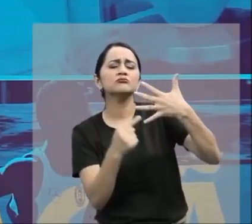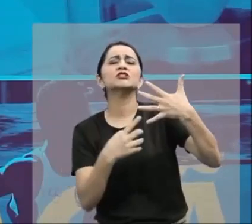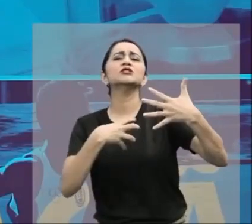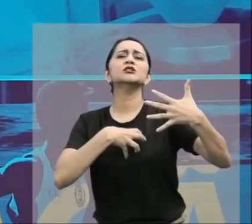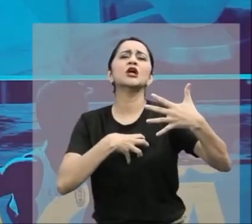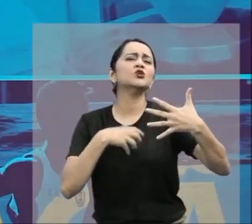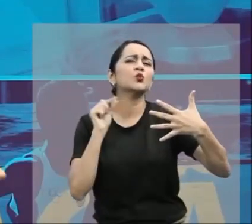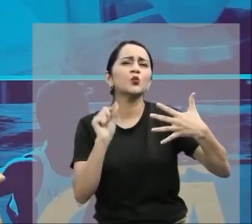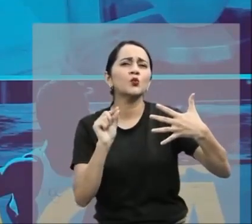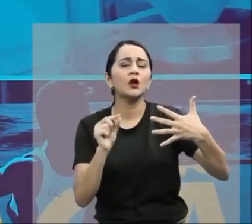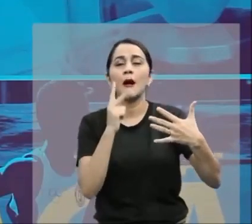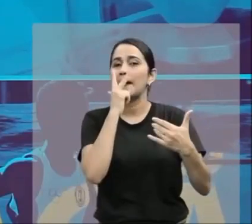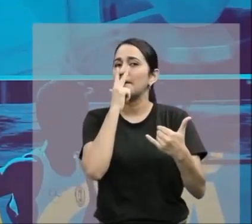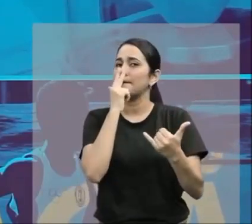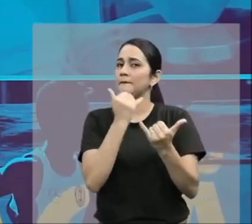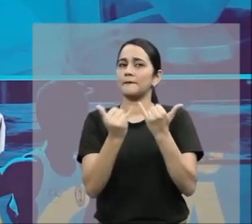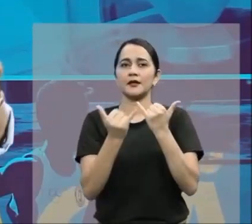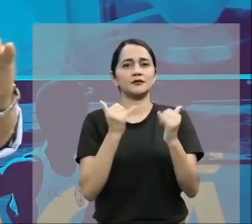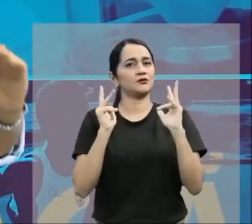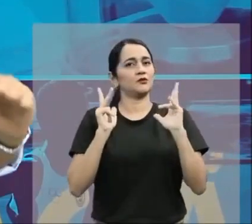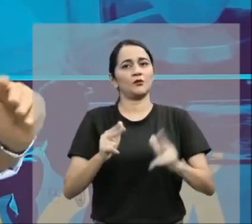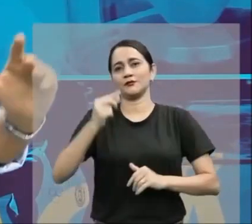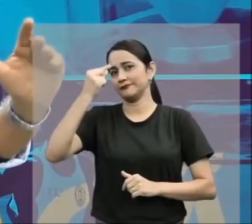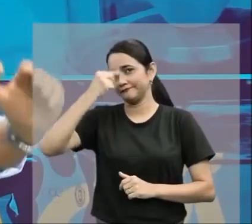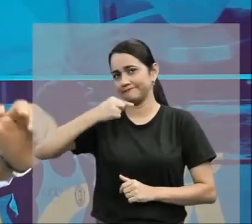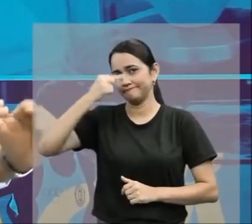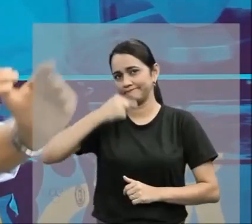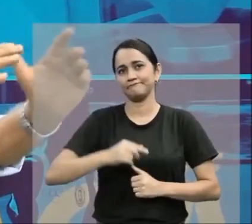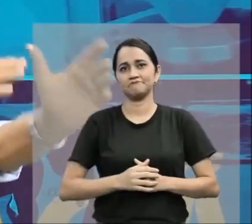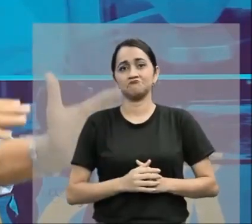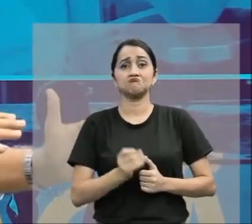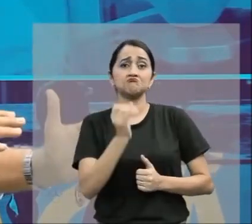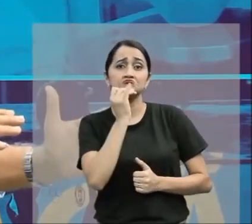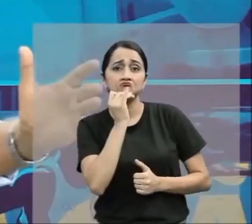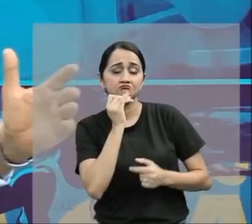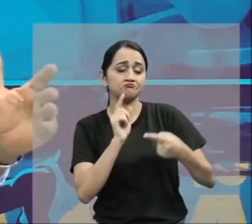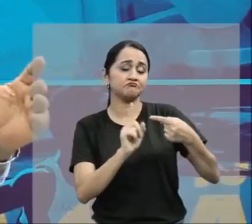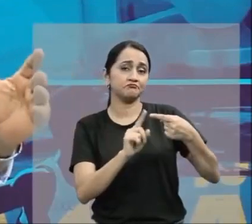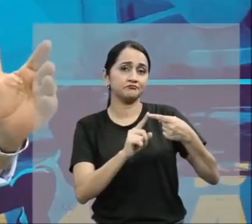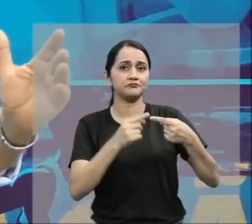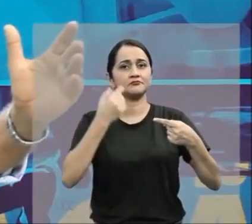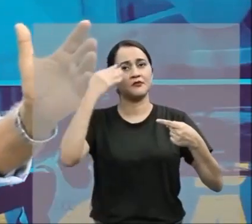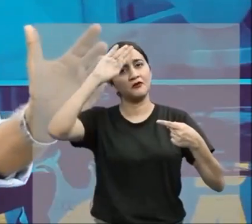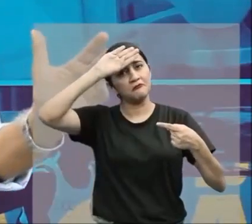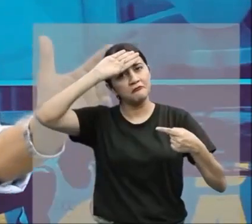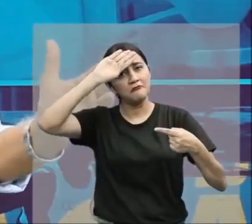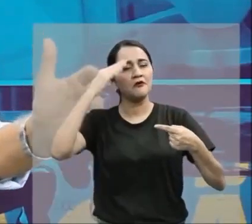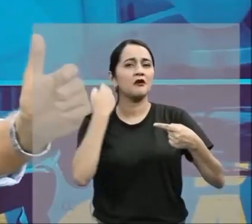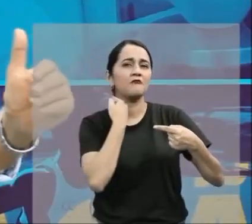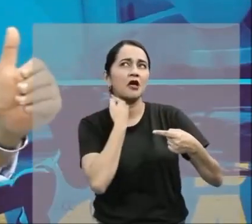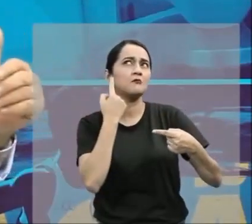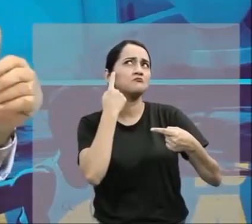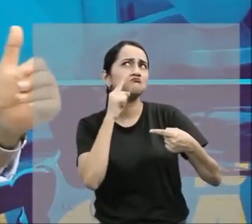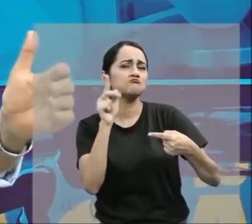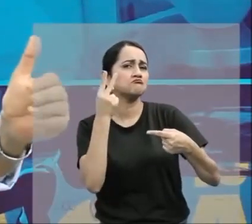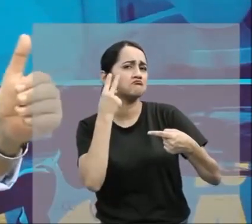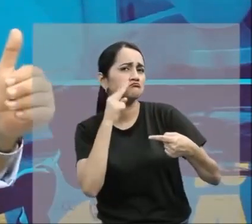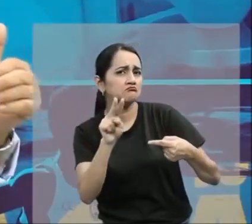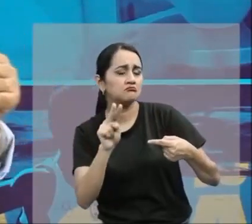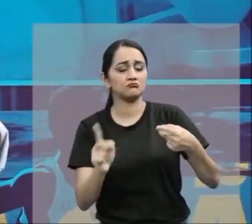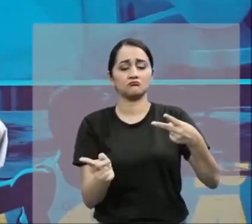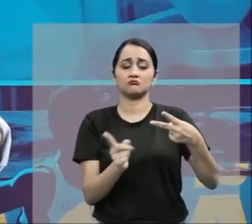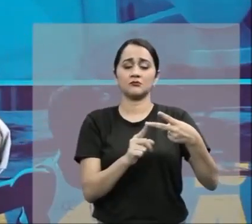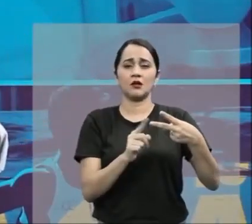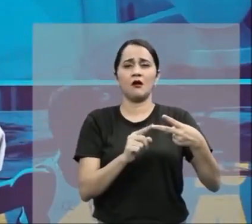uma sintomatologia igual a qualquer processo gripal. Posso ter febre um dia,